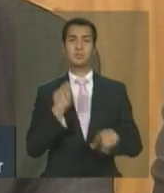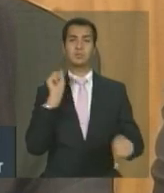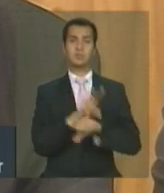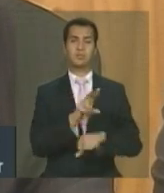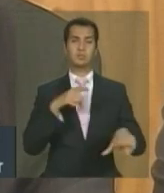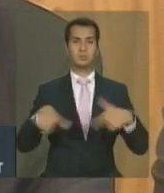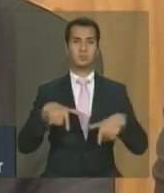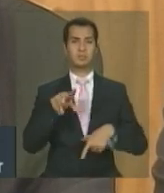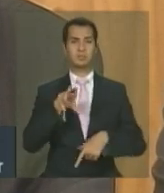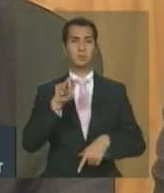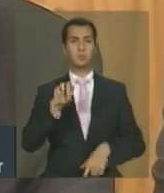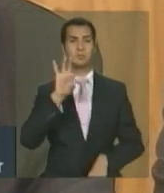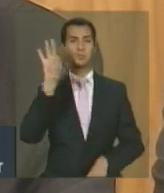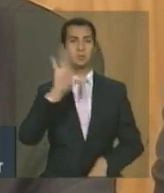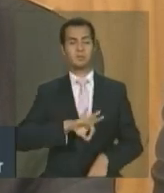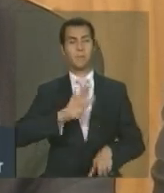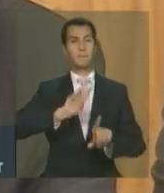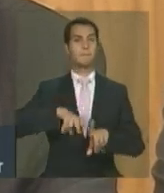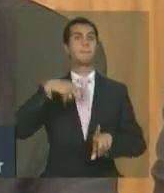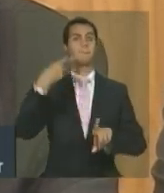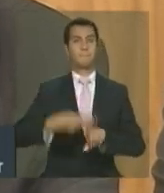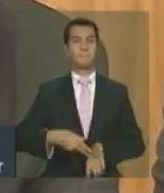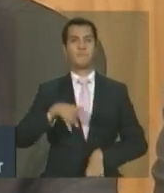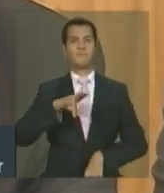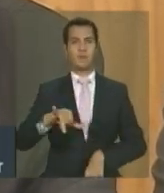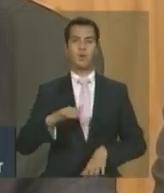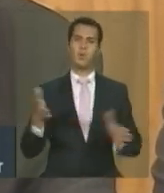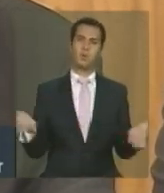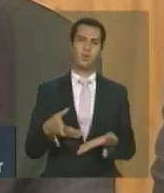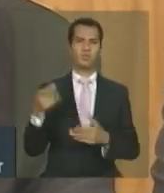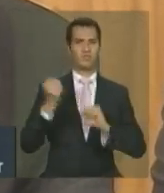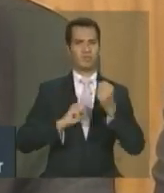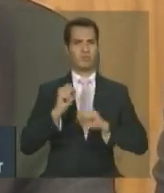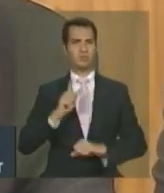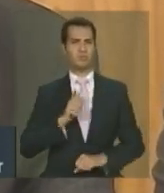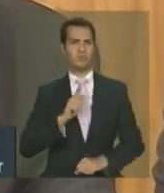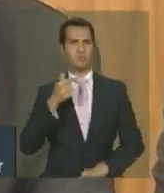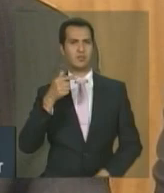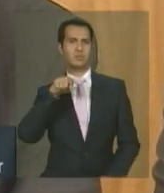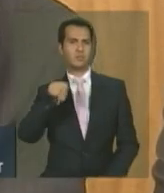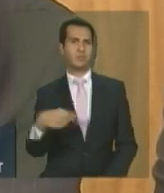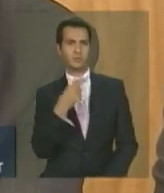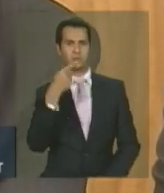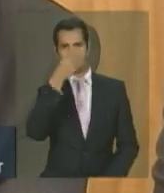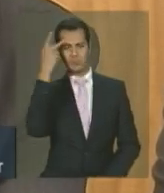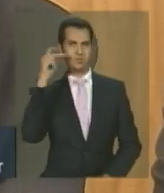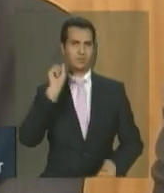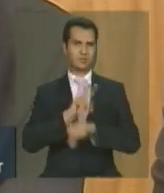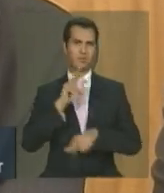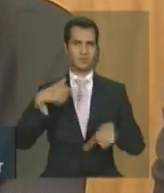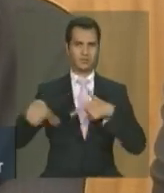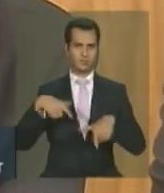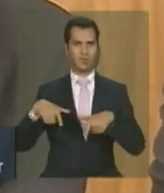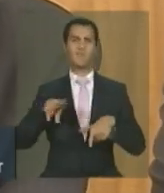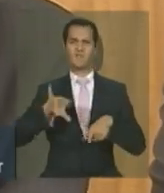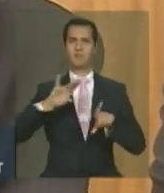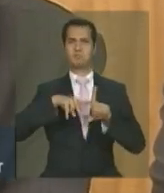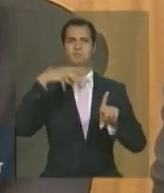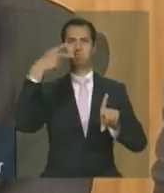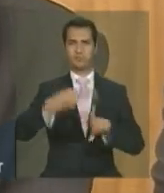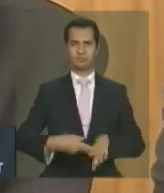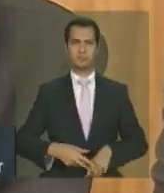a 50% do contingente que tem hoje. A fábrica tem em torno de 7 mil empregados.